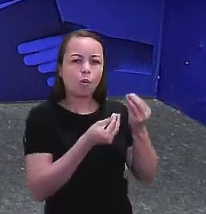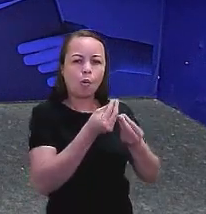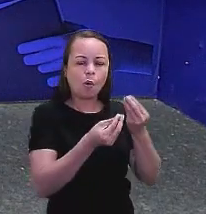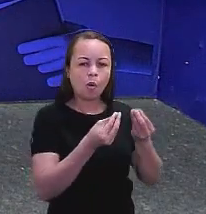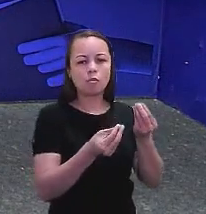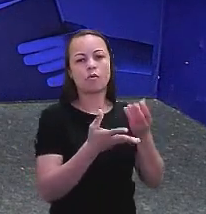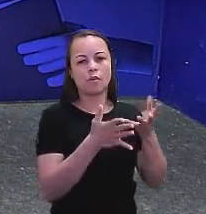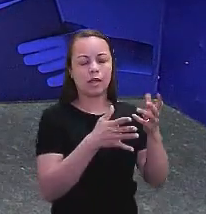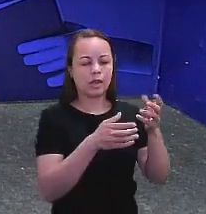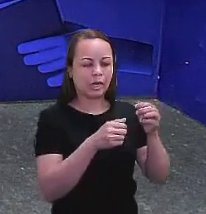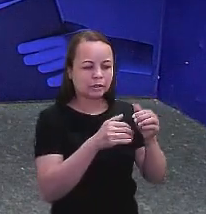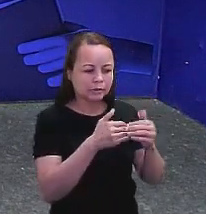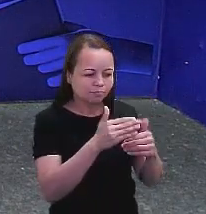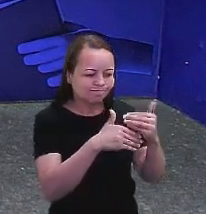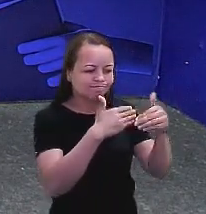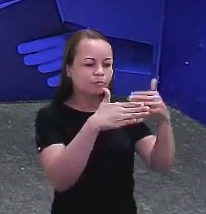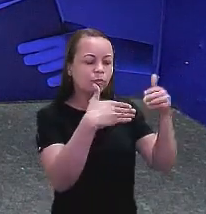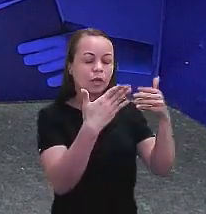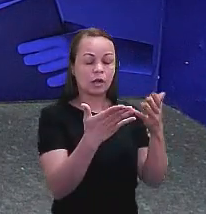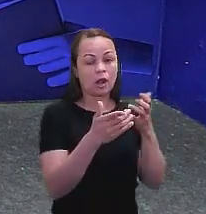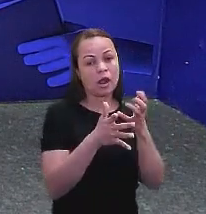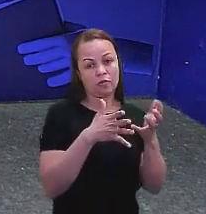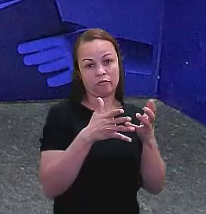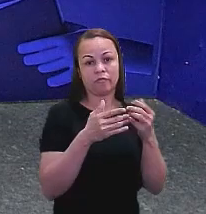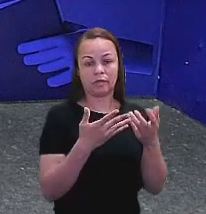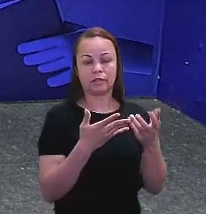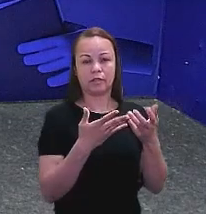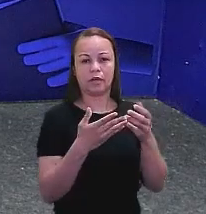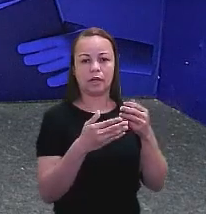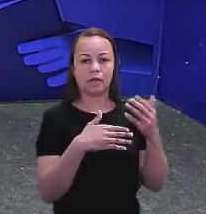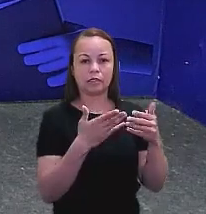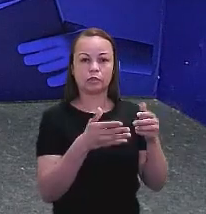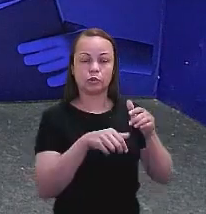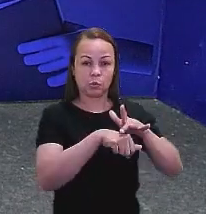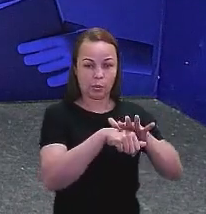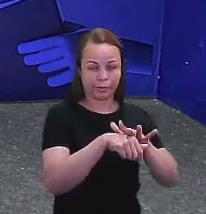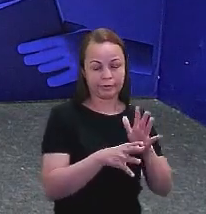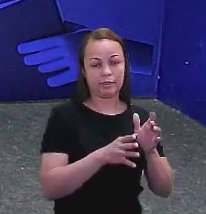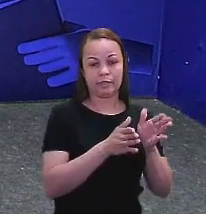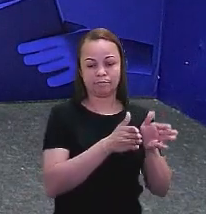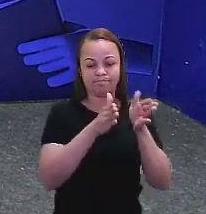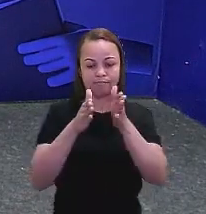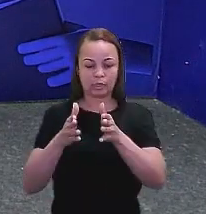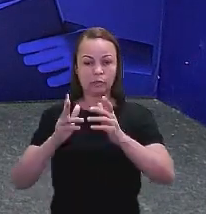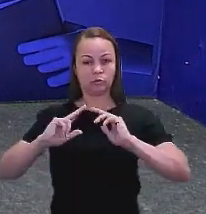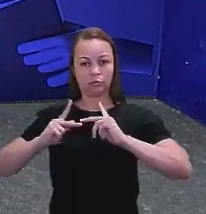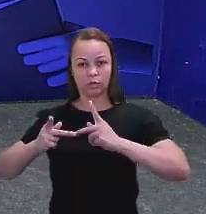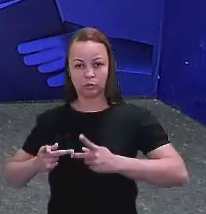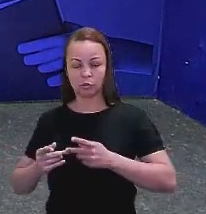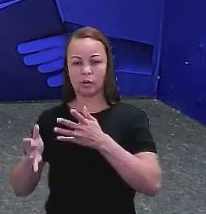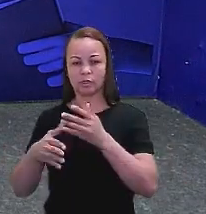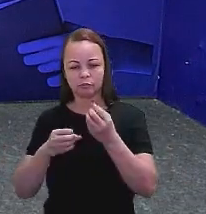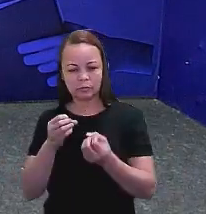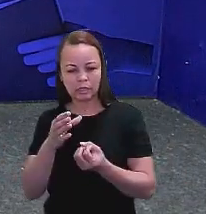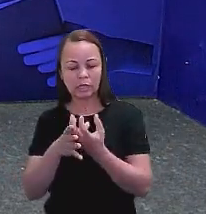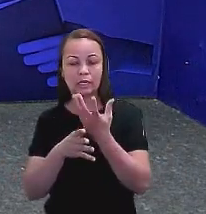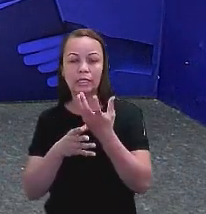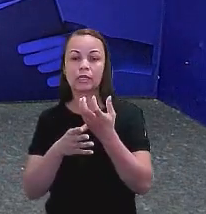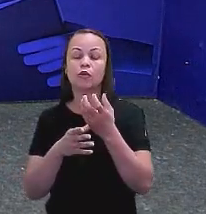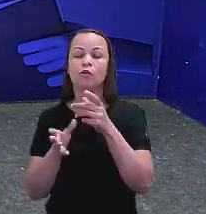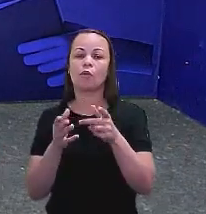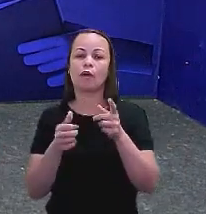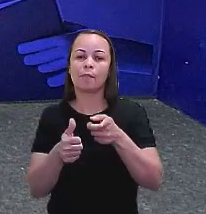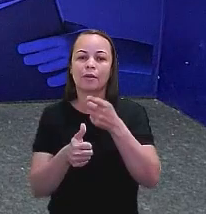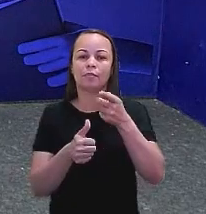varíola e os seres humanos, né? Começou esses estudos. Então, a partir disso, ele desenvolveu a primeira